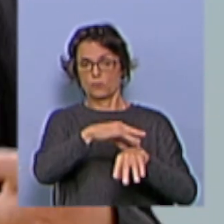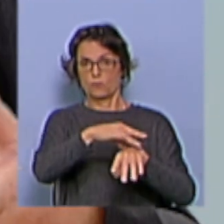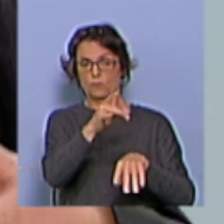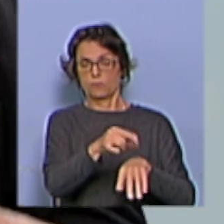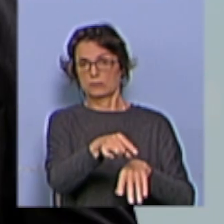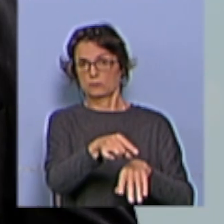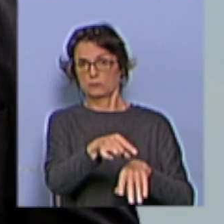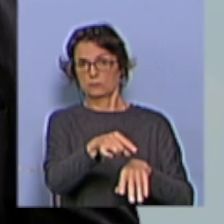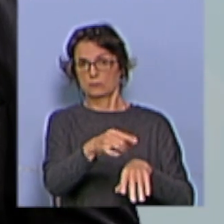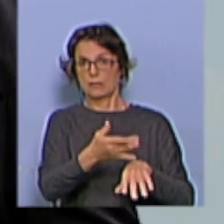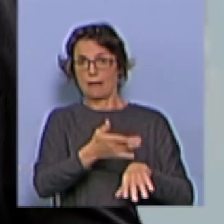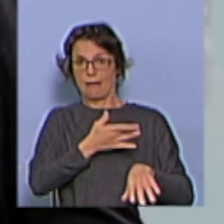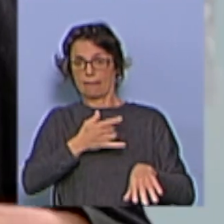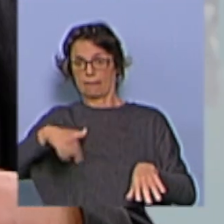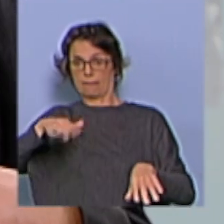facto, proteger-se